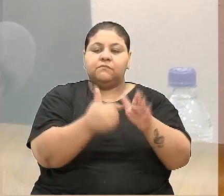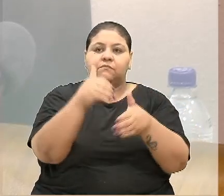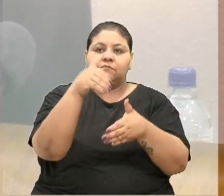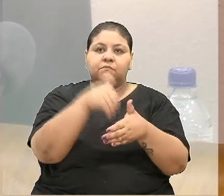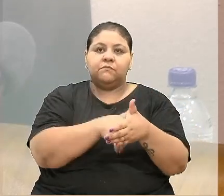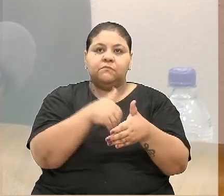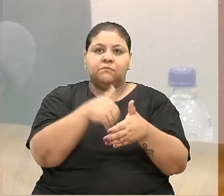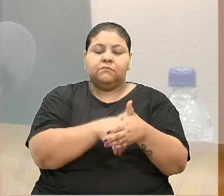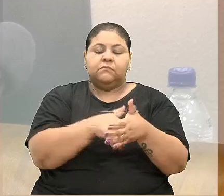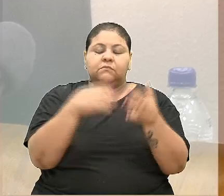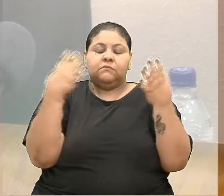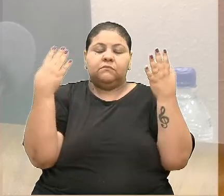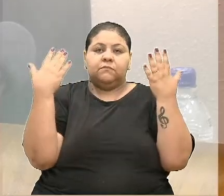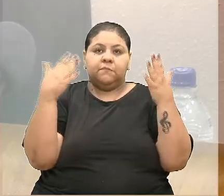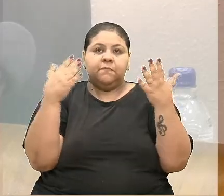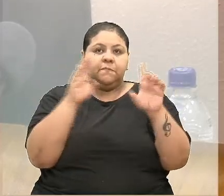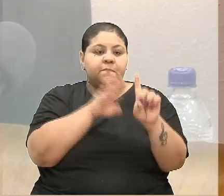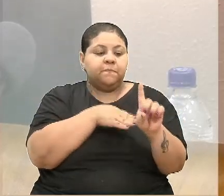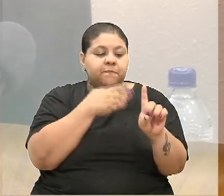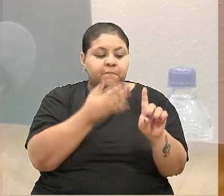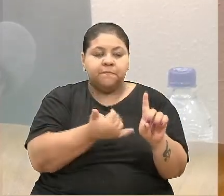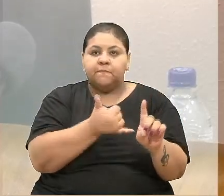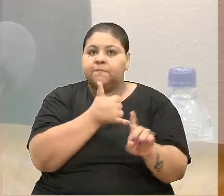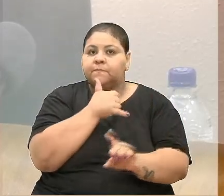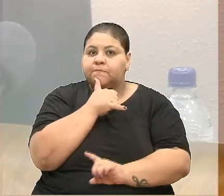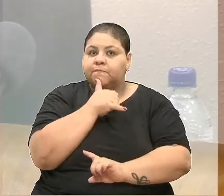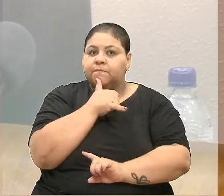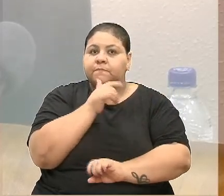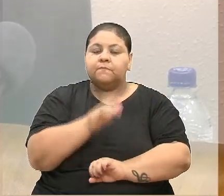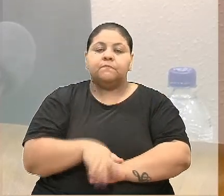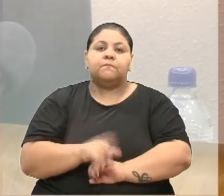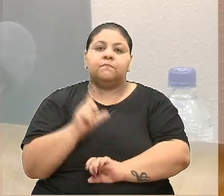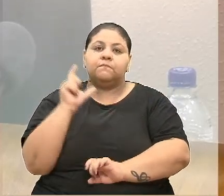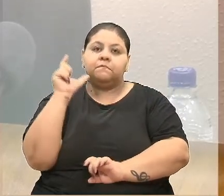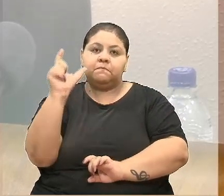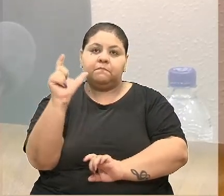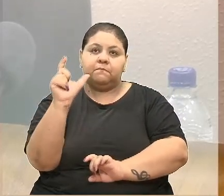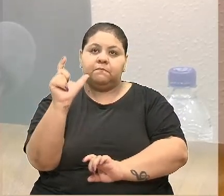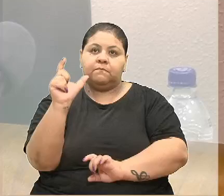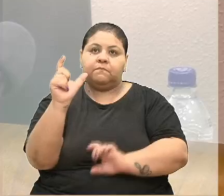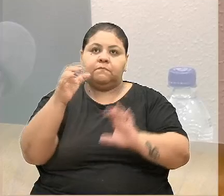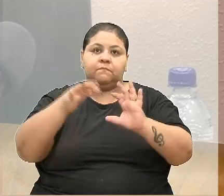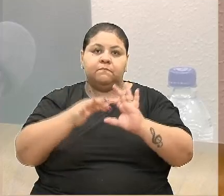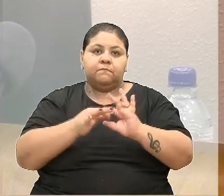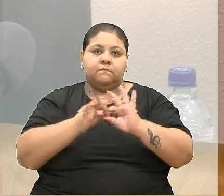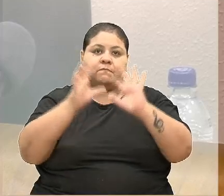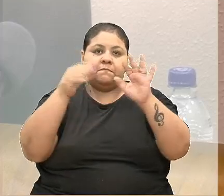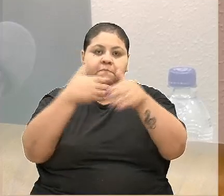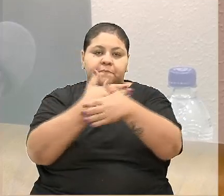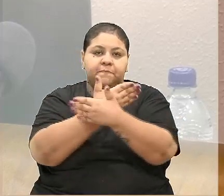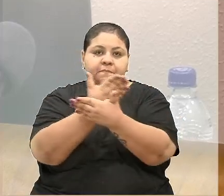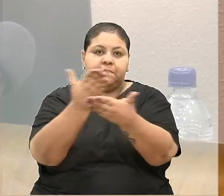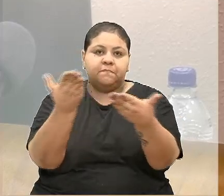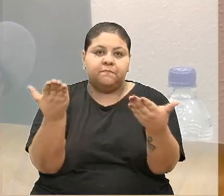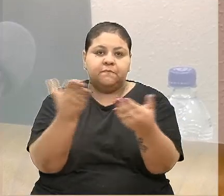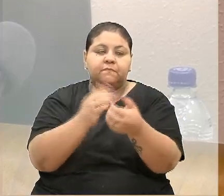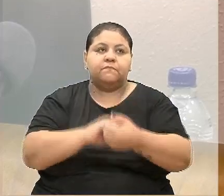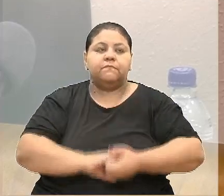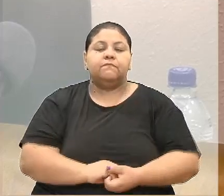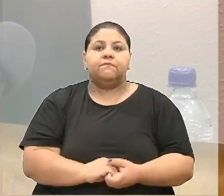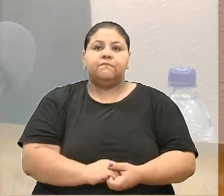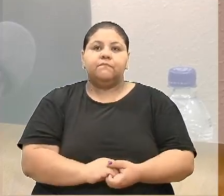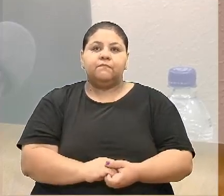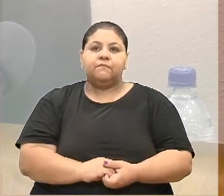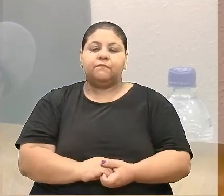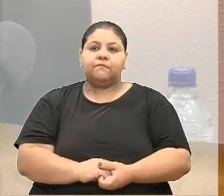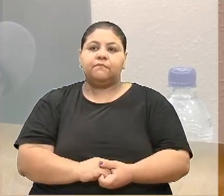votos de pesar, louvor ou congratulações. A palavra está à disposição das senhoras vereadoras,